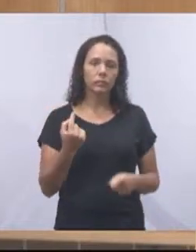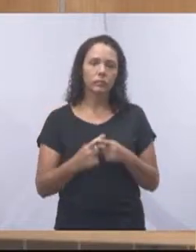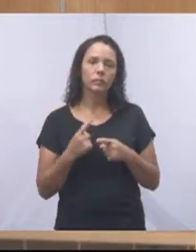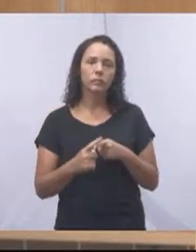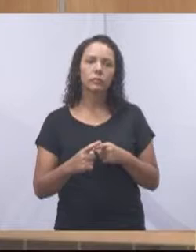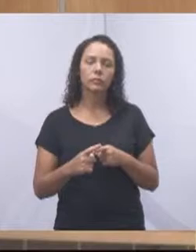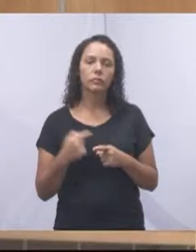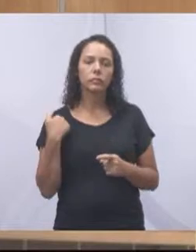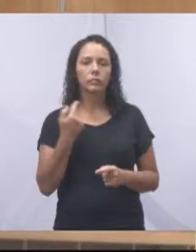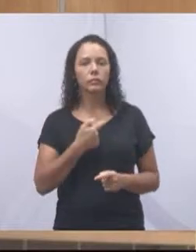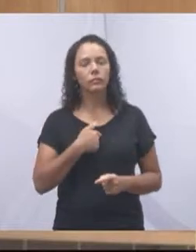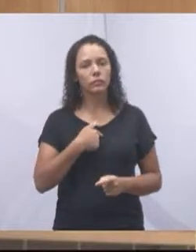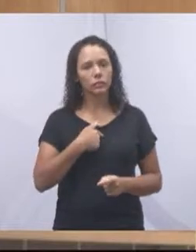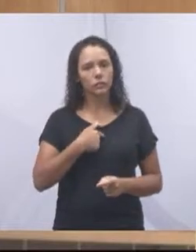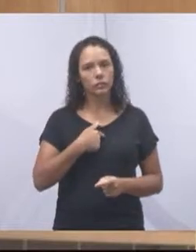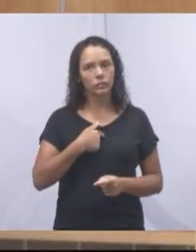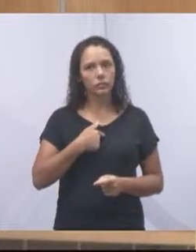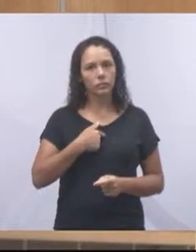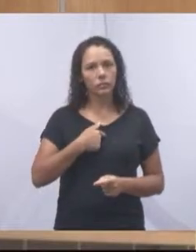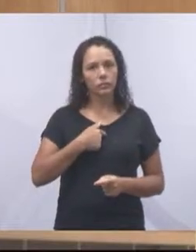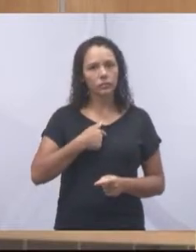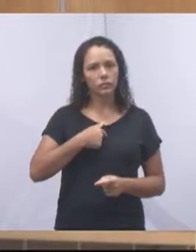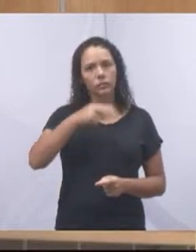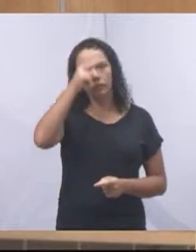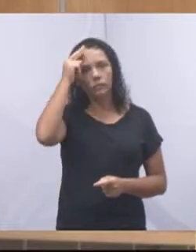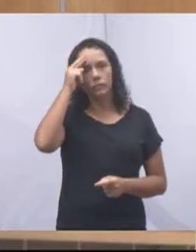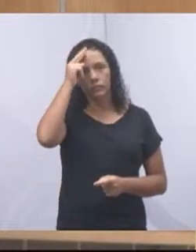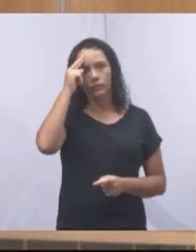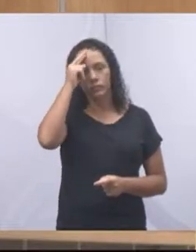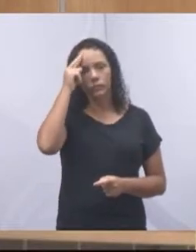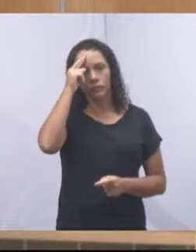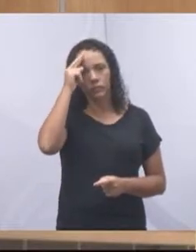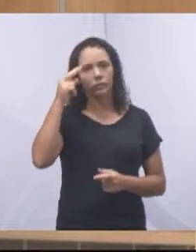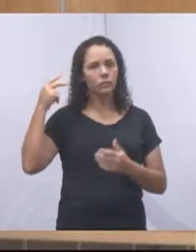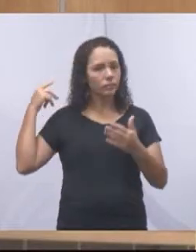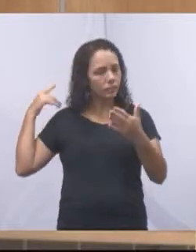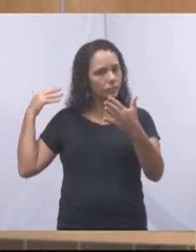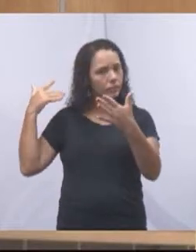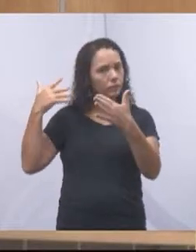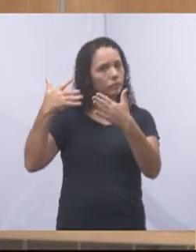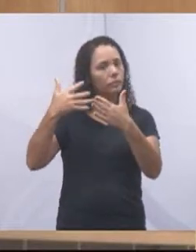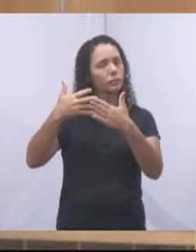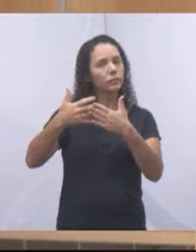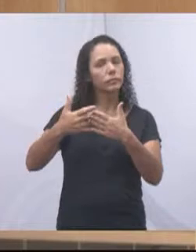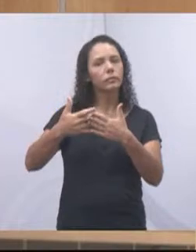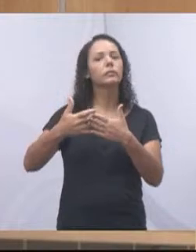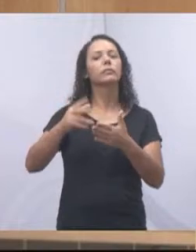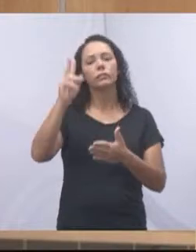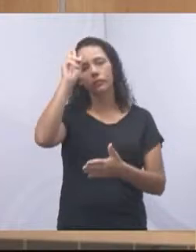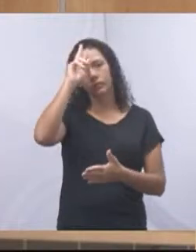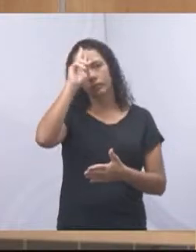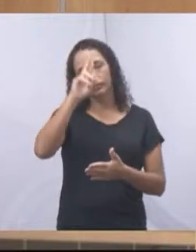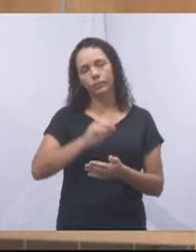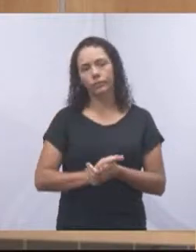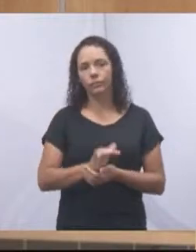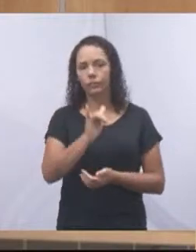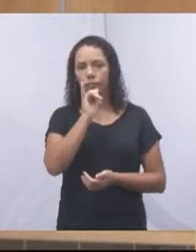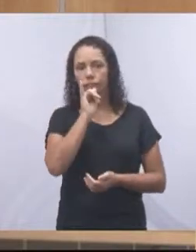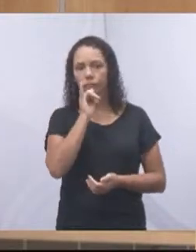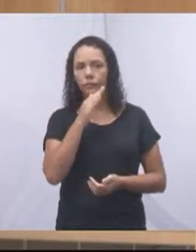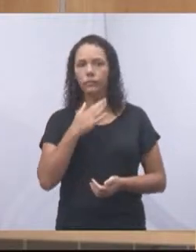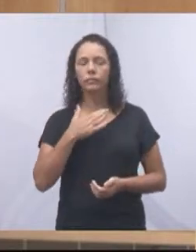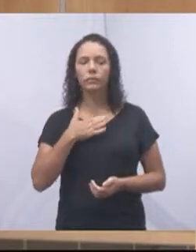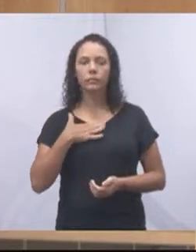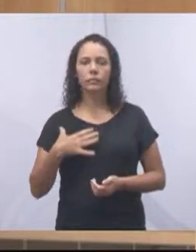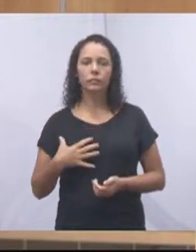a gente recorda os passados. Por exemplo, vocês perderam seus pais, mas eu perdi meu filho, que